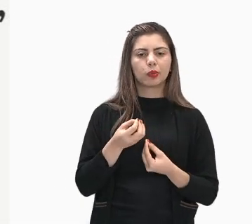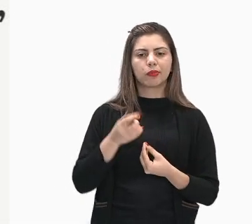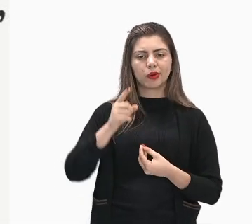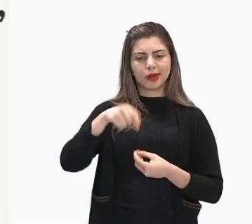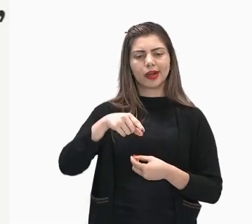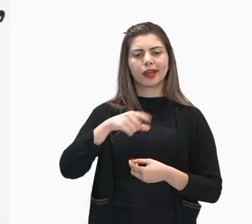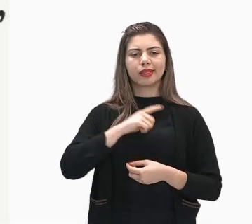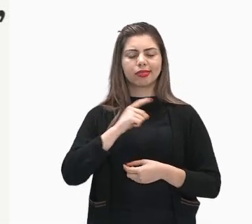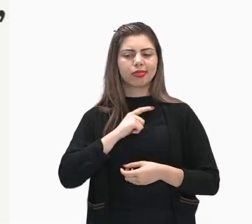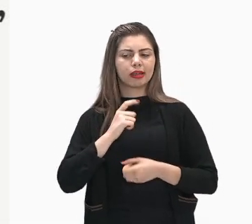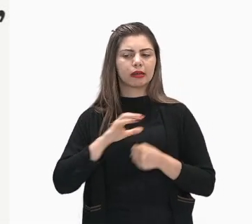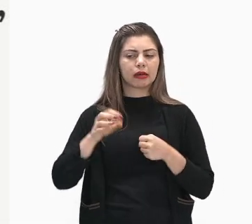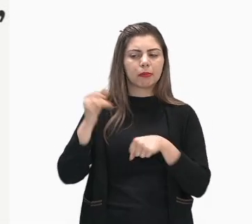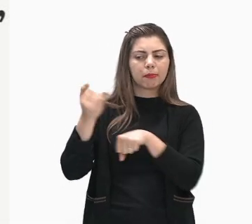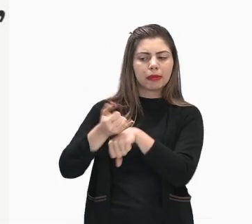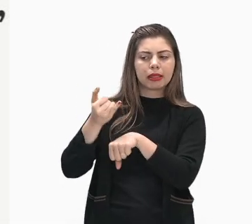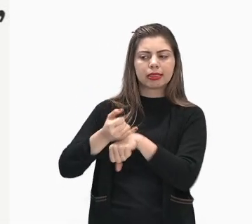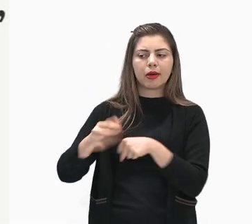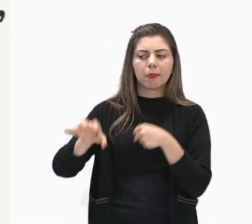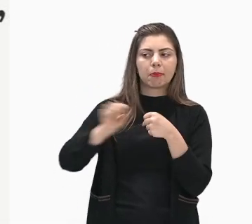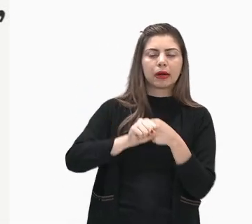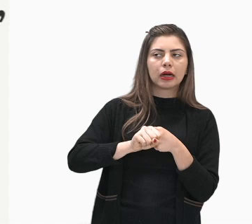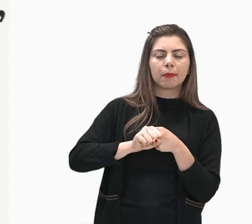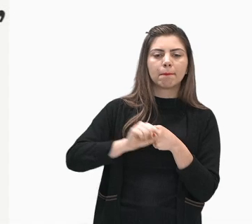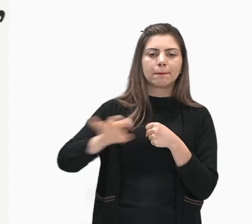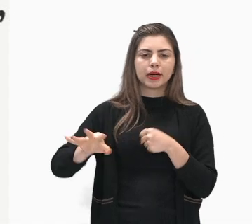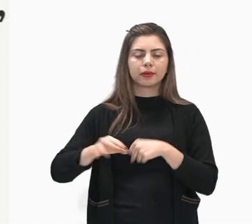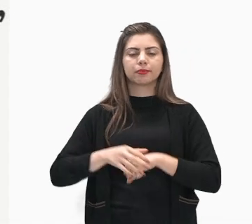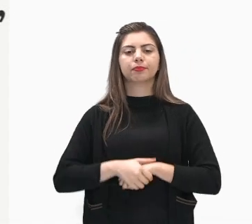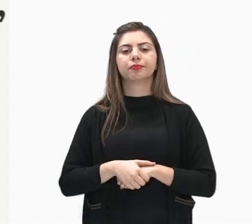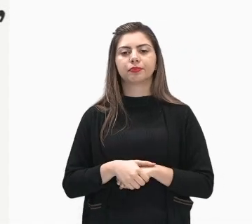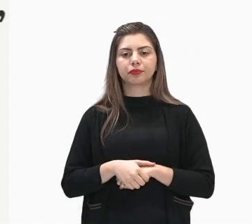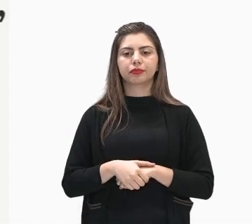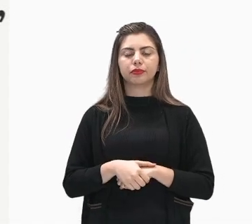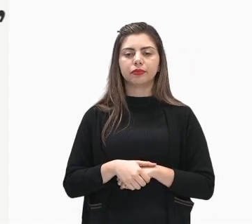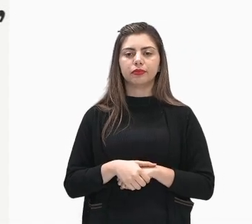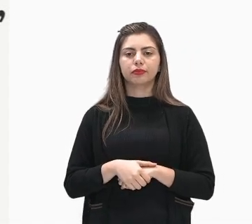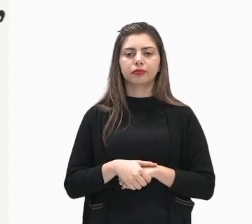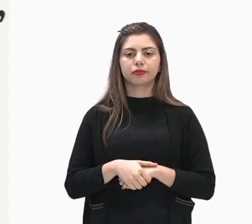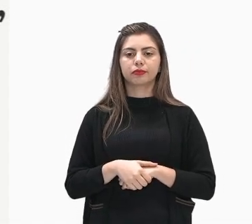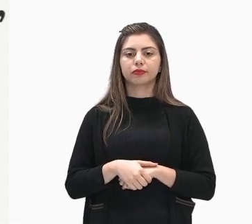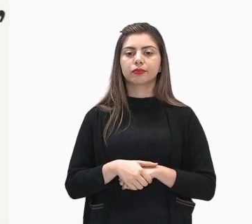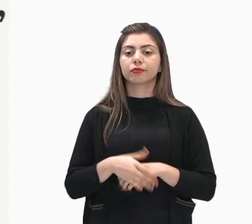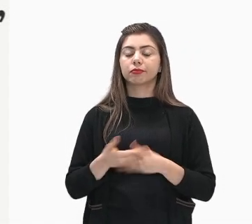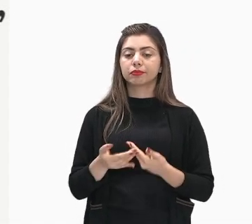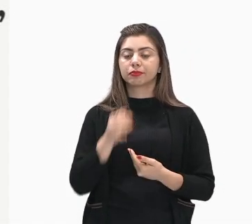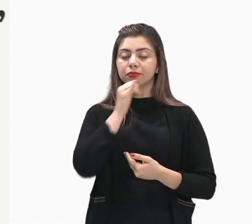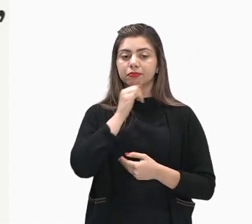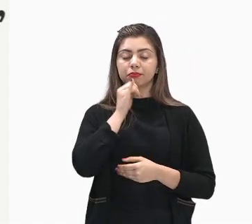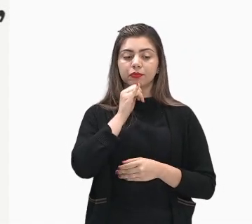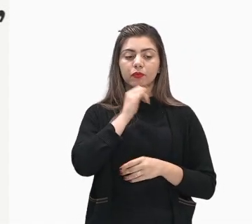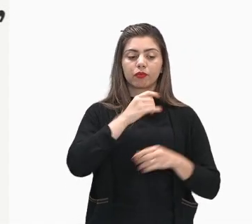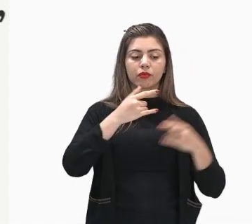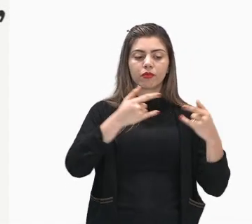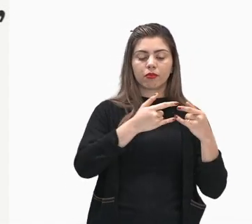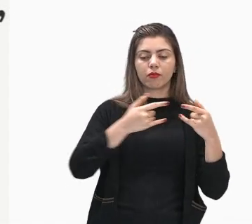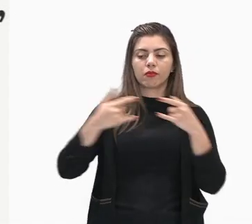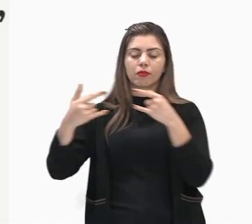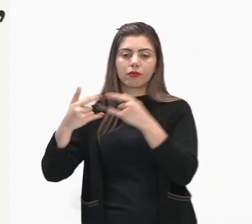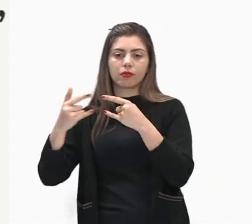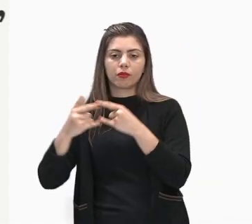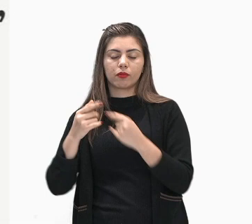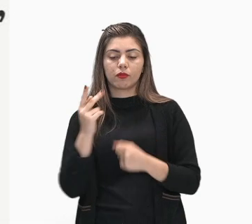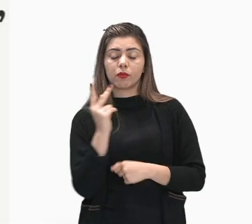repelir certos metais. Quando os polos magnéticos de dois ímãs são aproximados,